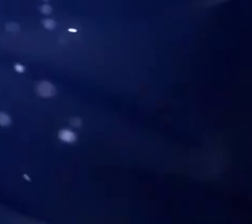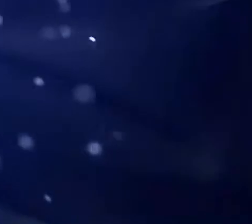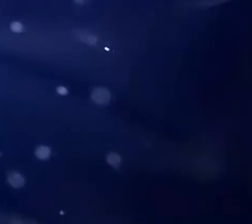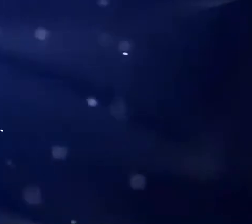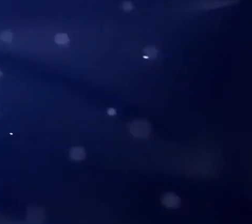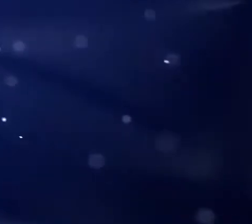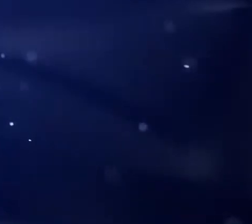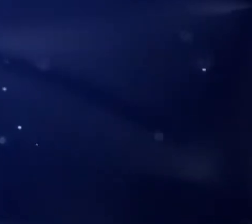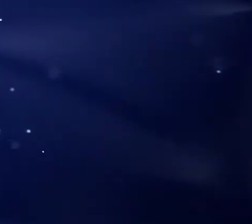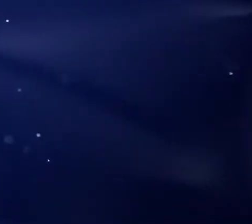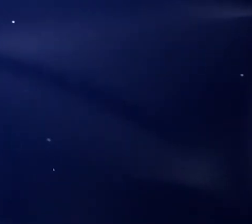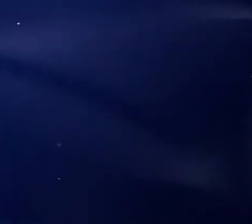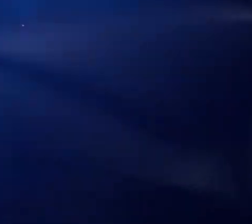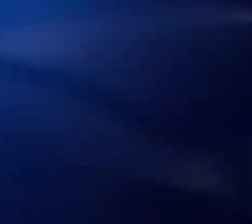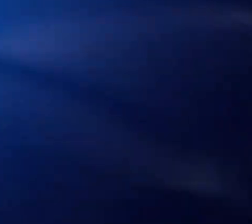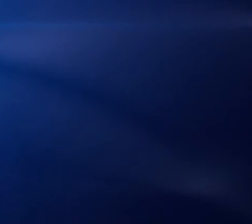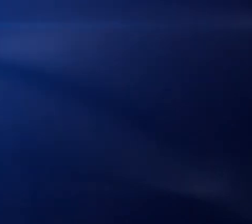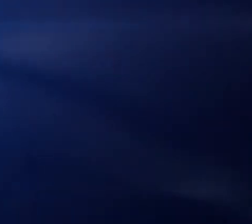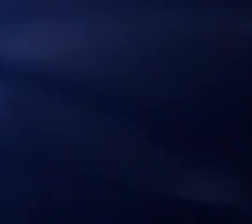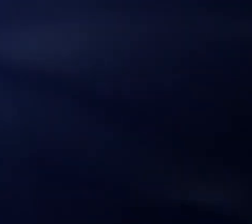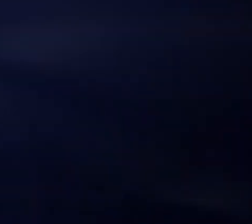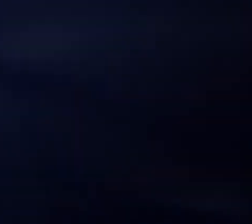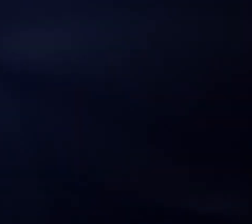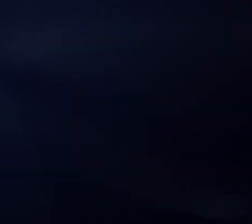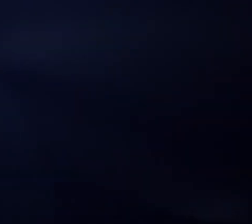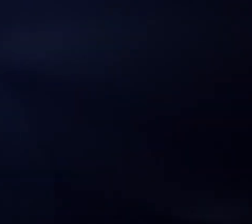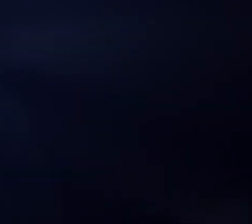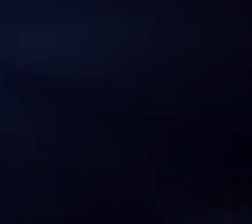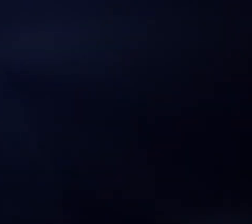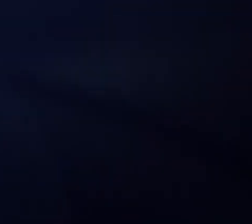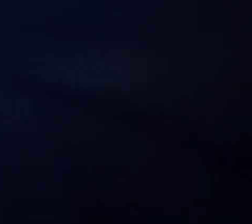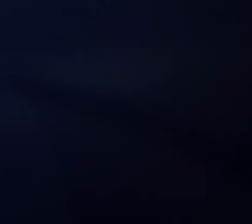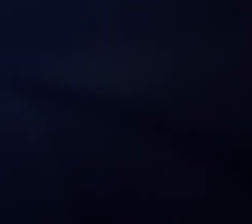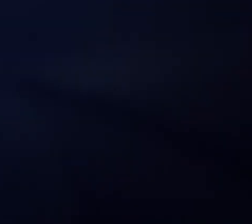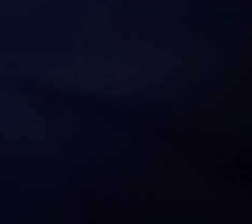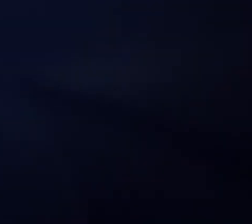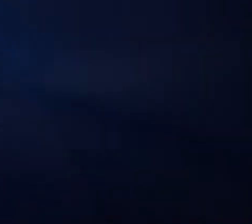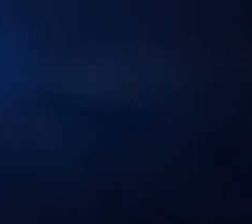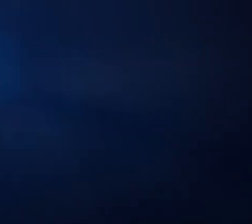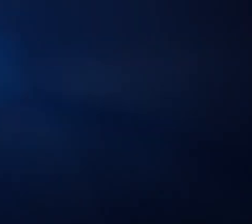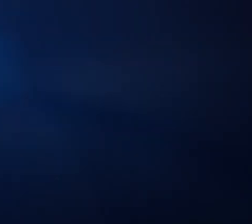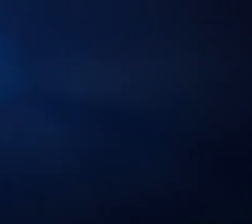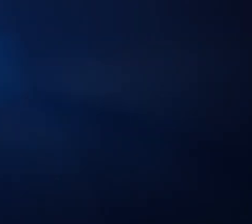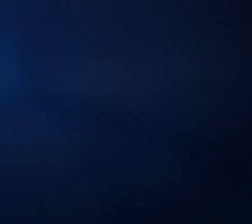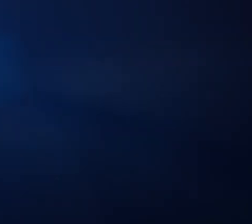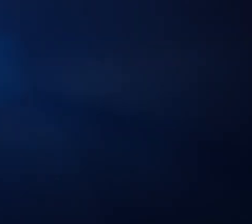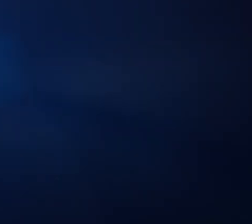TV Câmara Campinas.